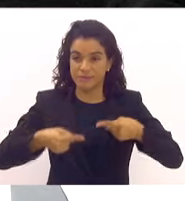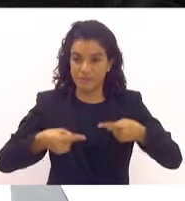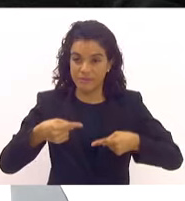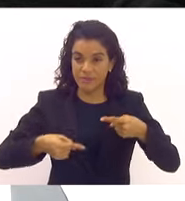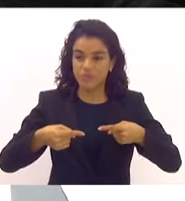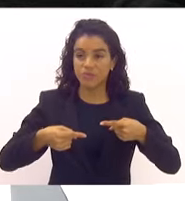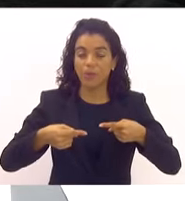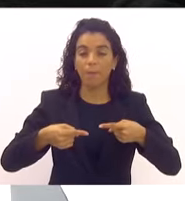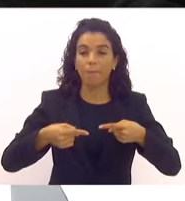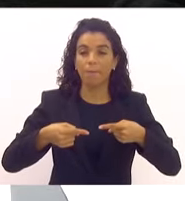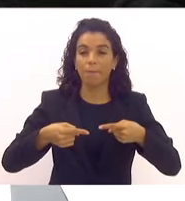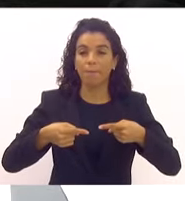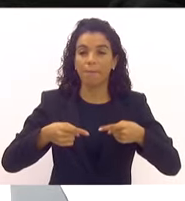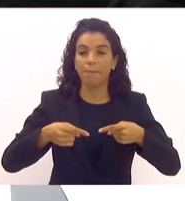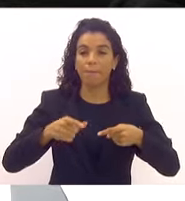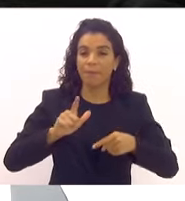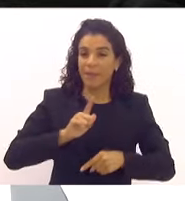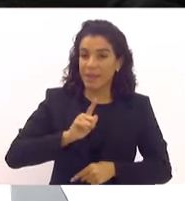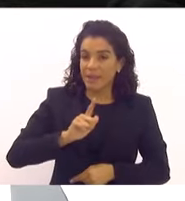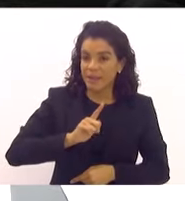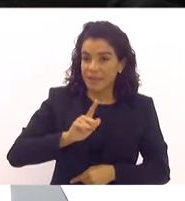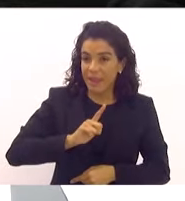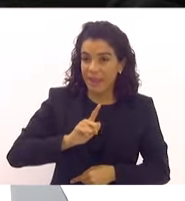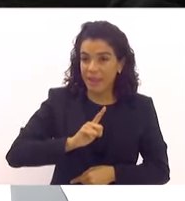para que haja uma caixa